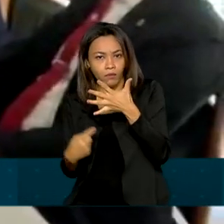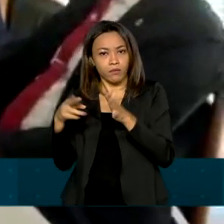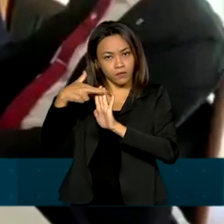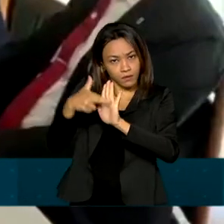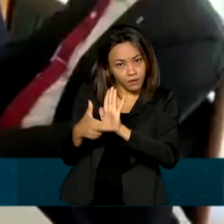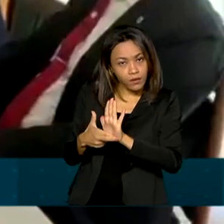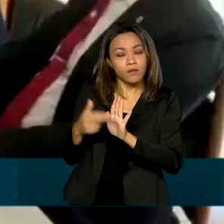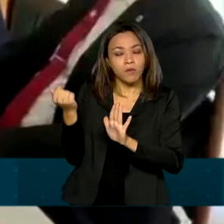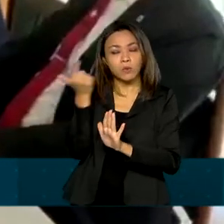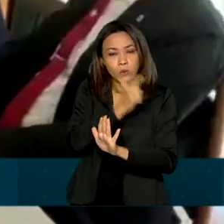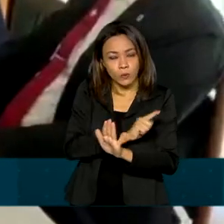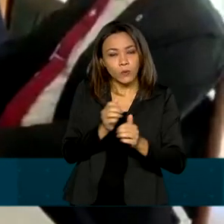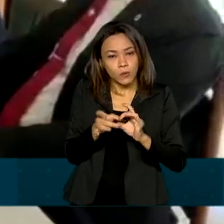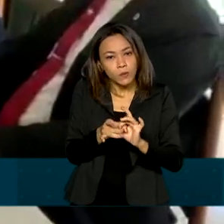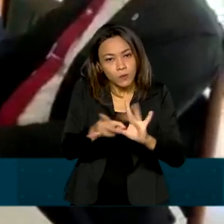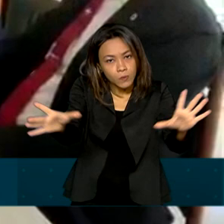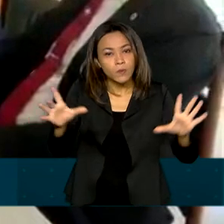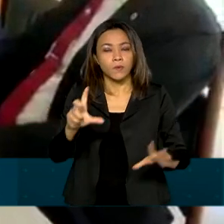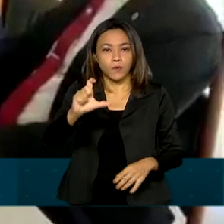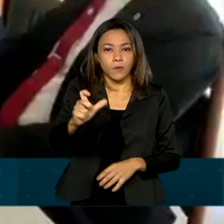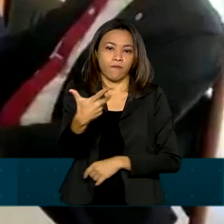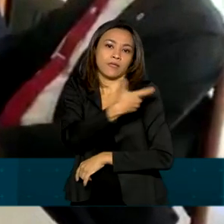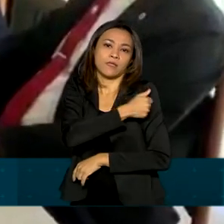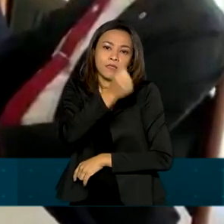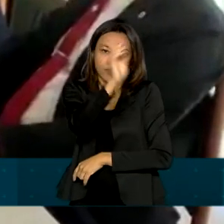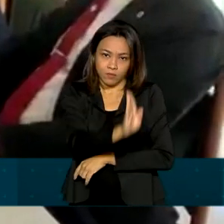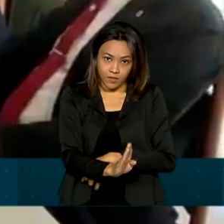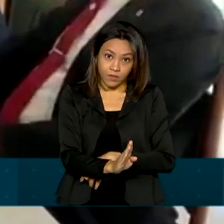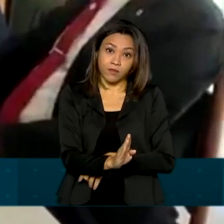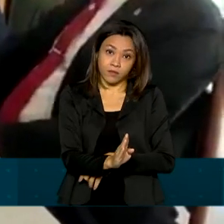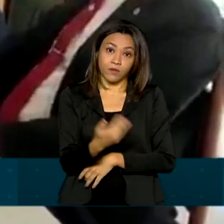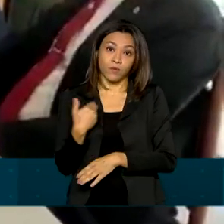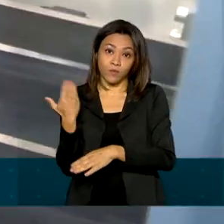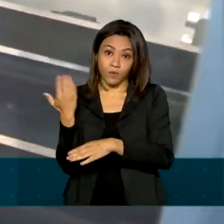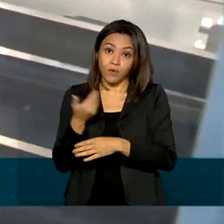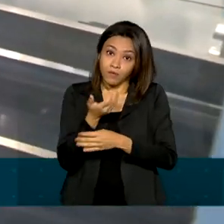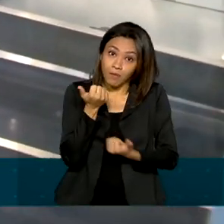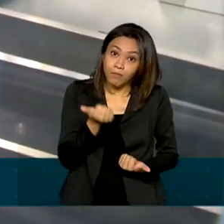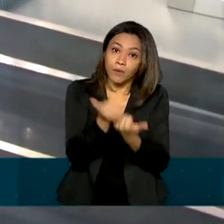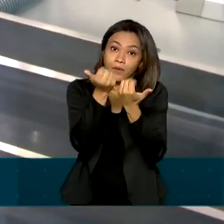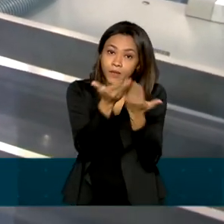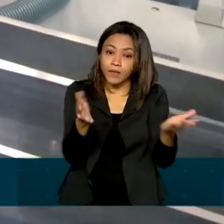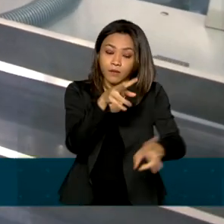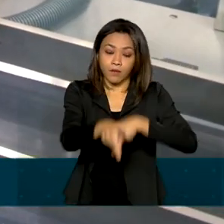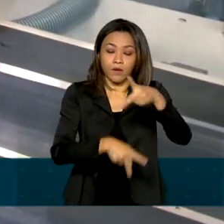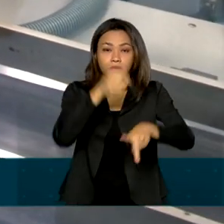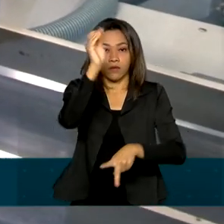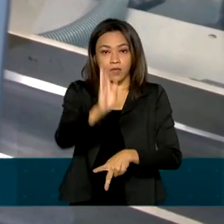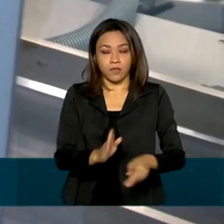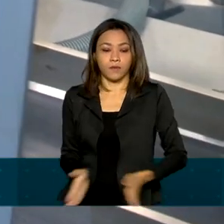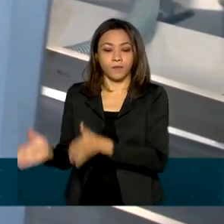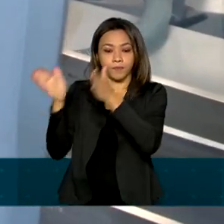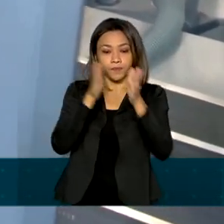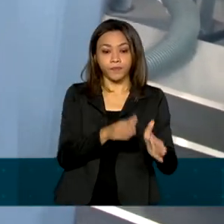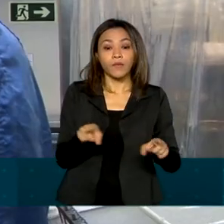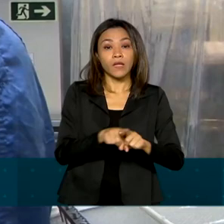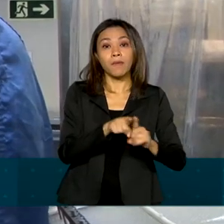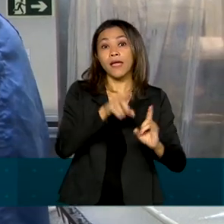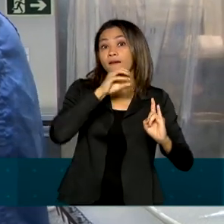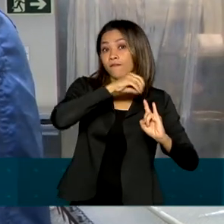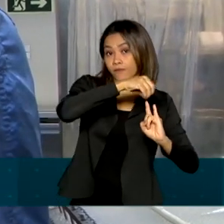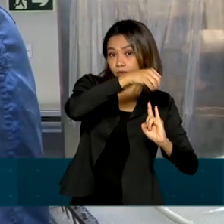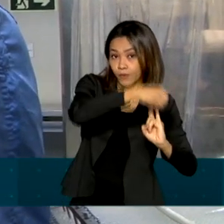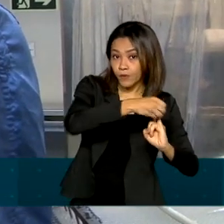estaremos aplicando a vacina aqui no Brasil, beneficiando a população brasileira. E a Fiocruz divulgou a previsão de entrega